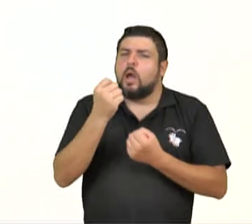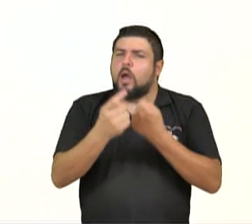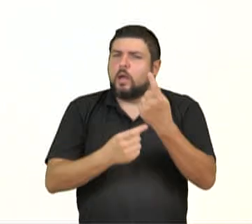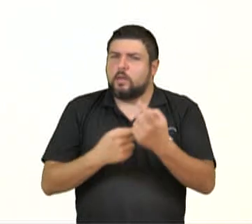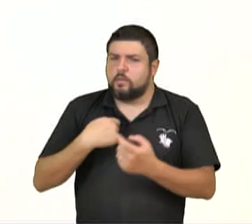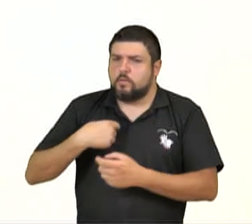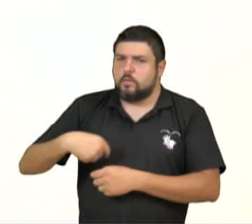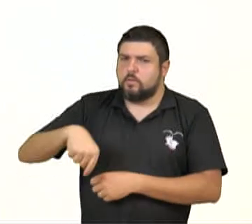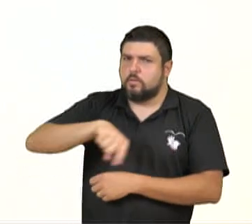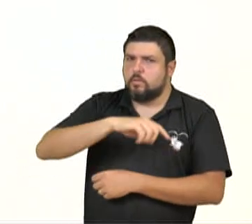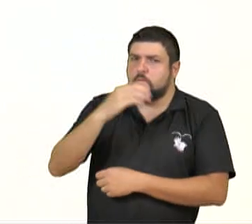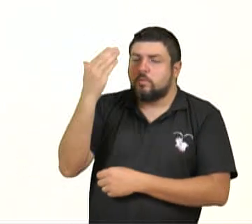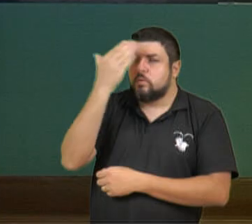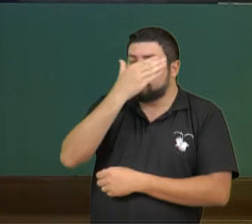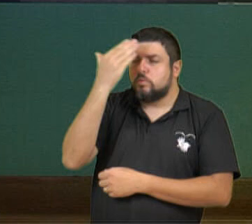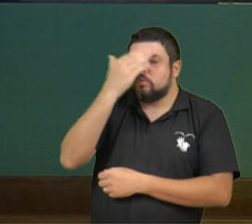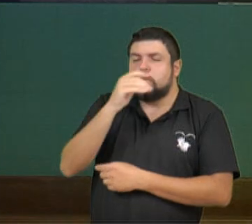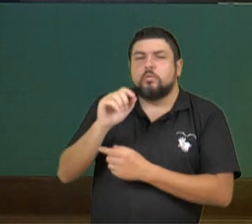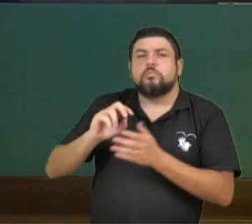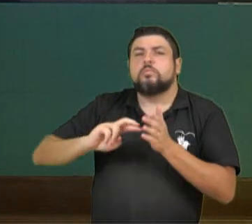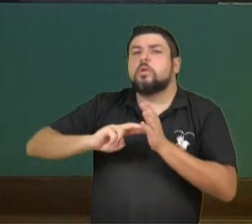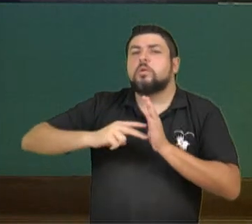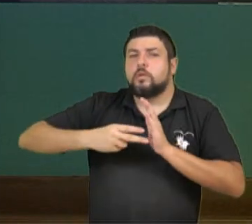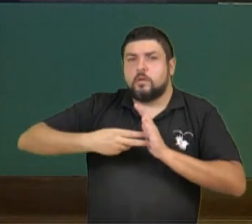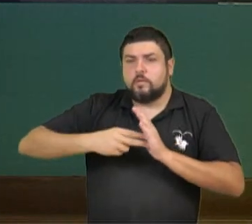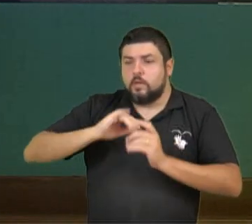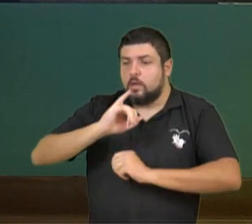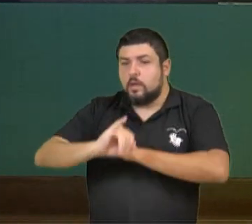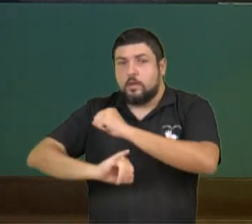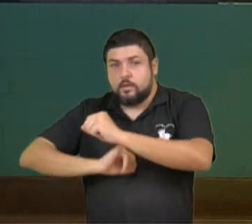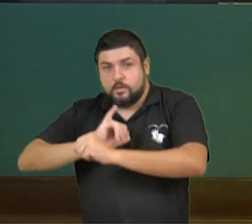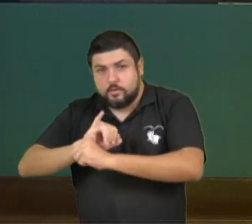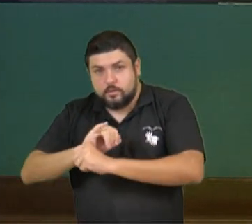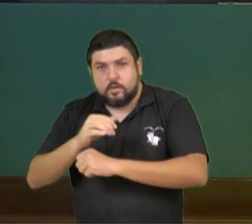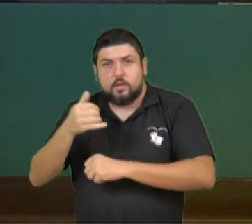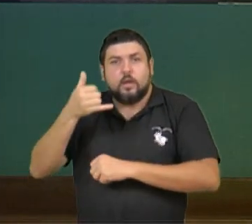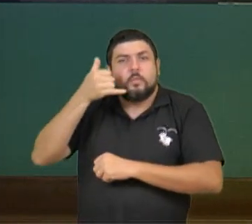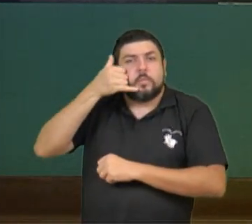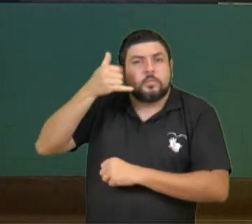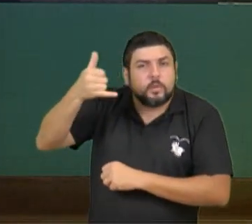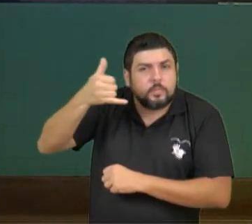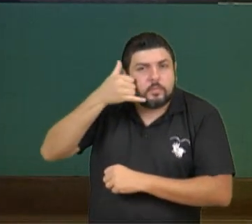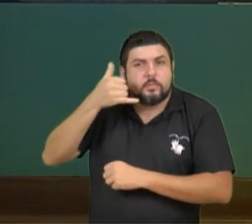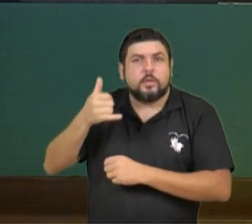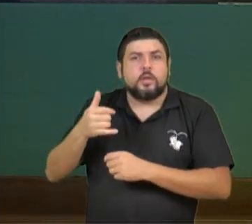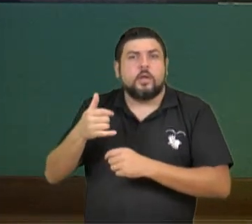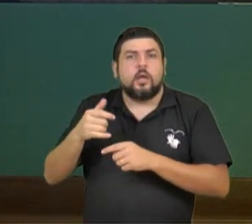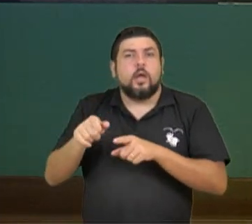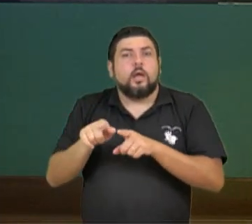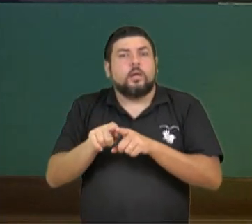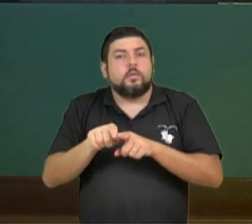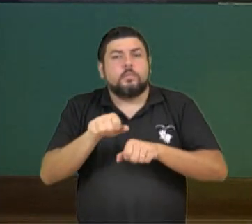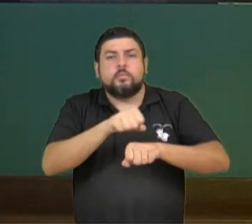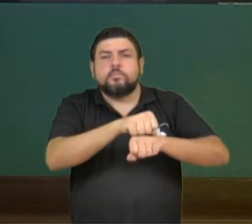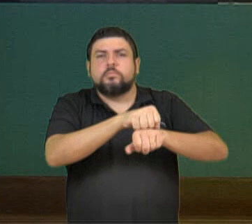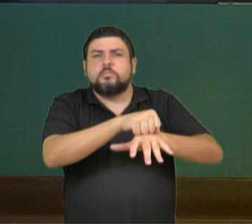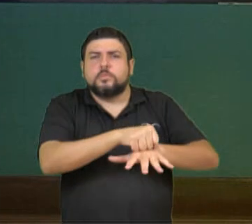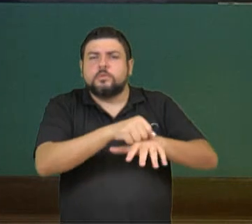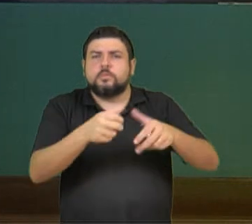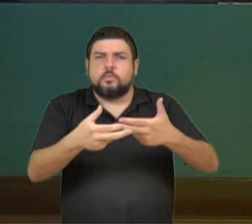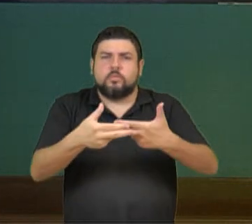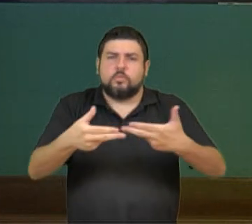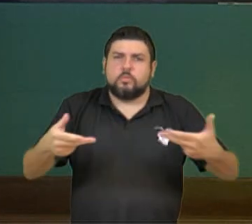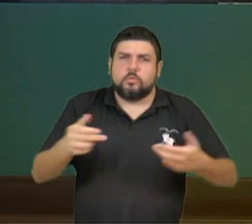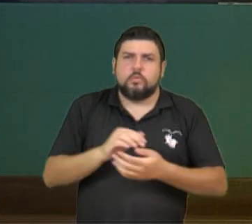são a nossa conexão através do sistema de internet, telefonia, mídias de forma geral, com também